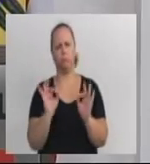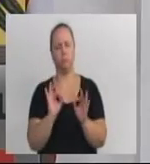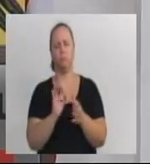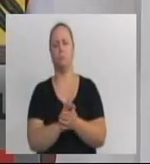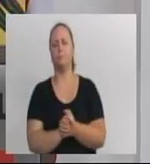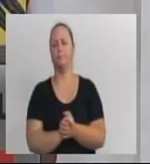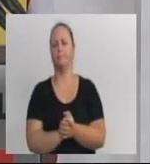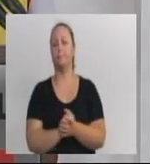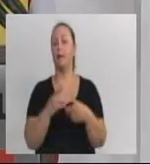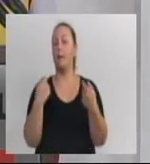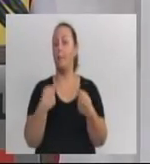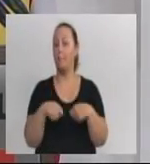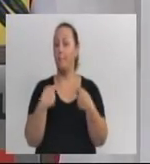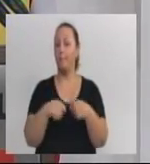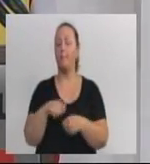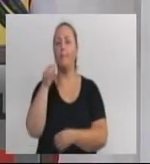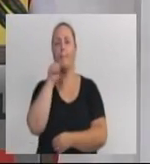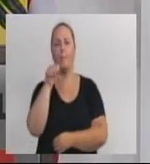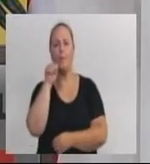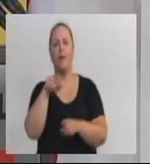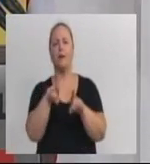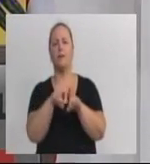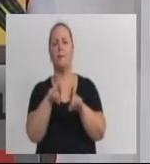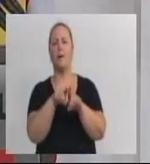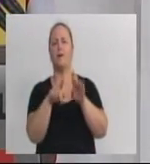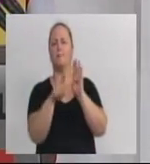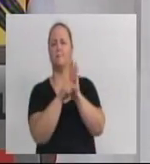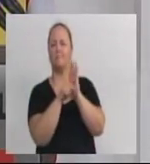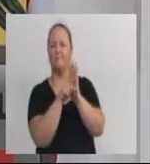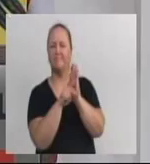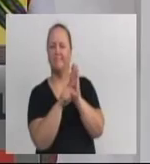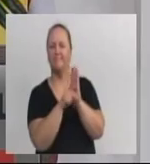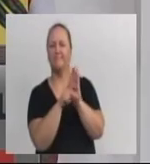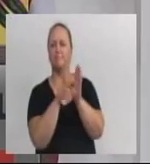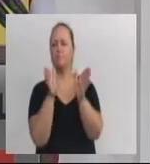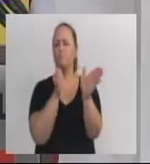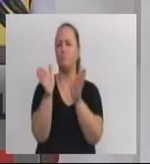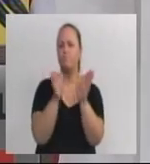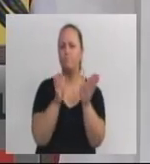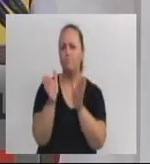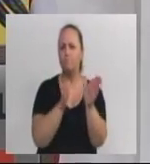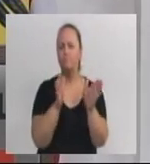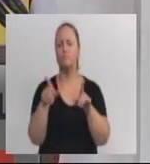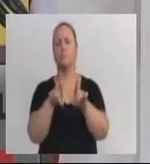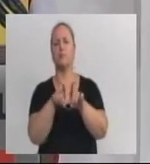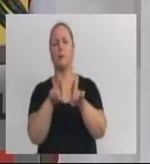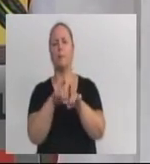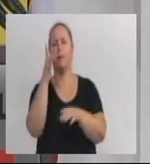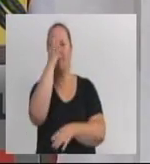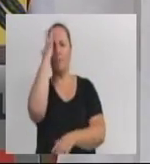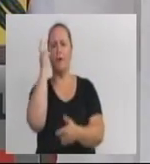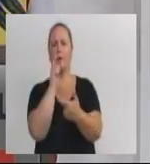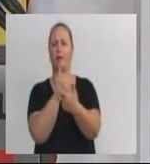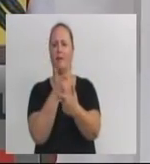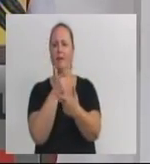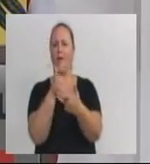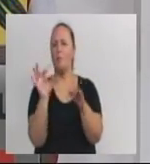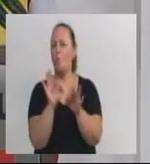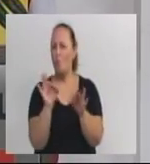as mulheres indígenas tenham acesso, que as mulheres analfabetas possam